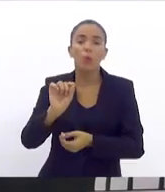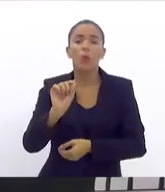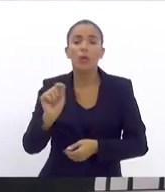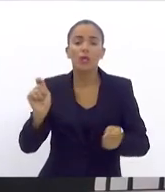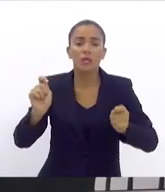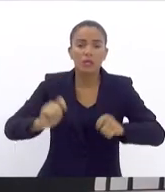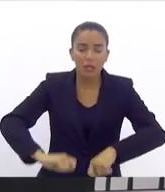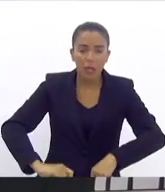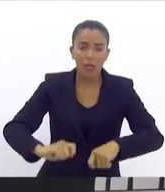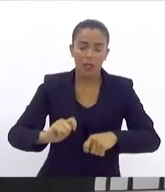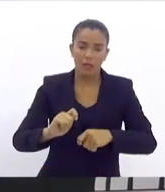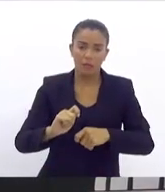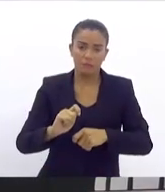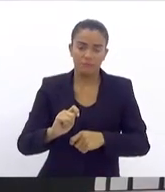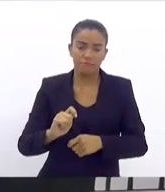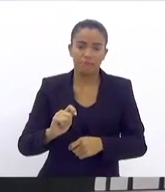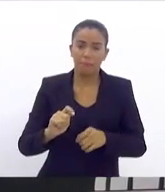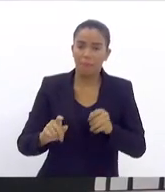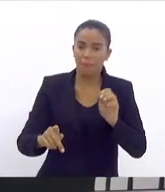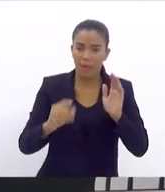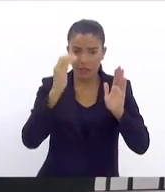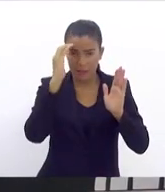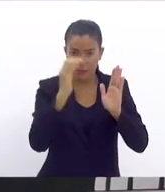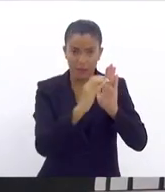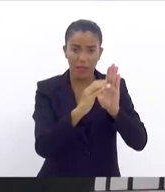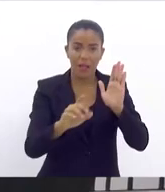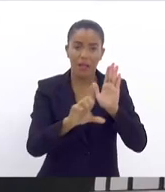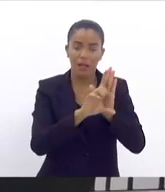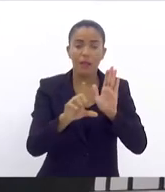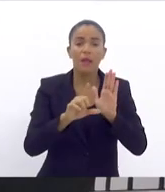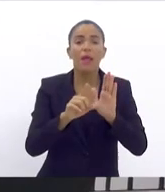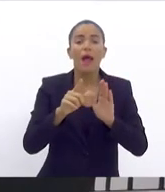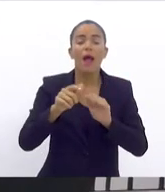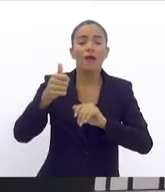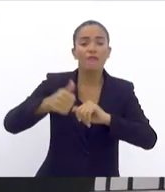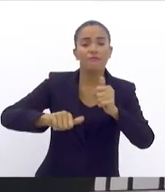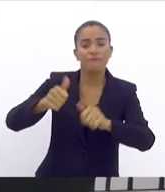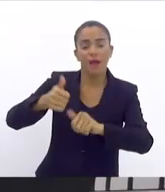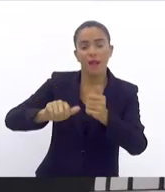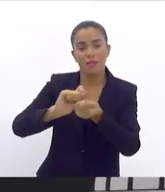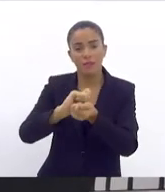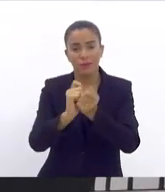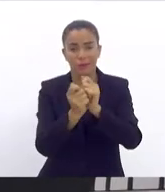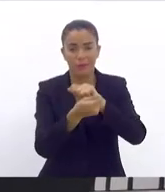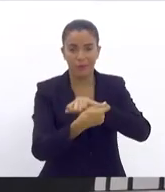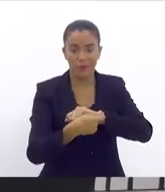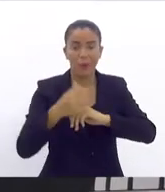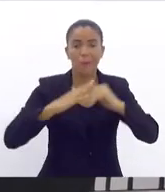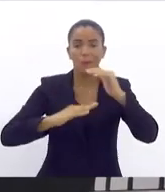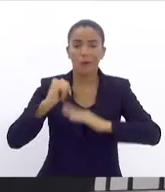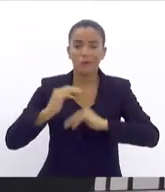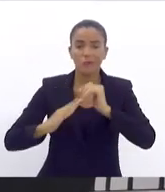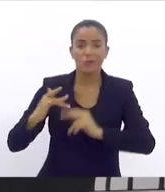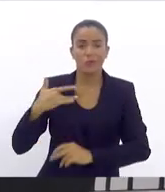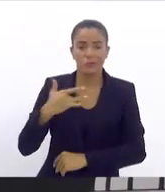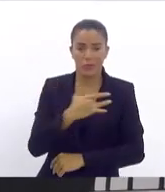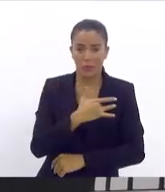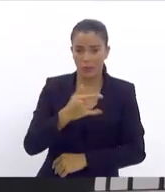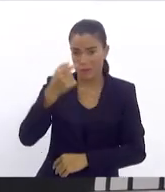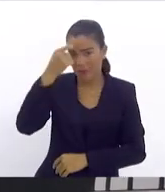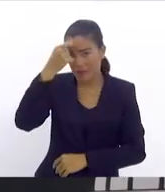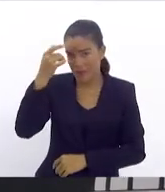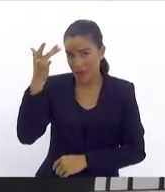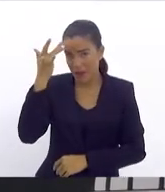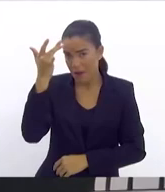o disposto na presente lei, podendo aplicar a avaliação necessária por meio de profissionais de saúde mental especializado